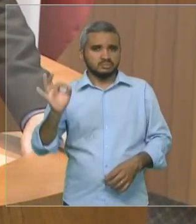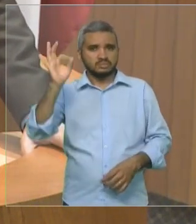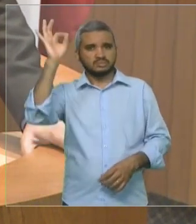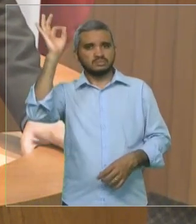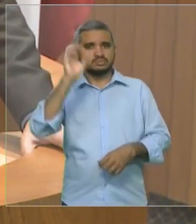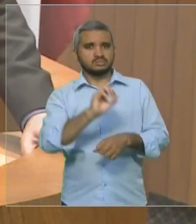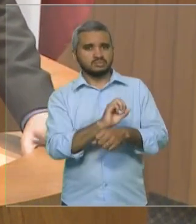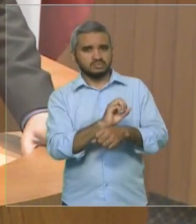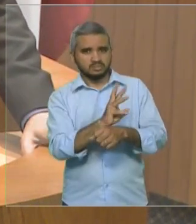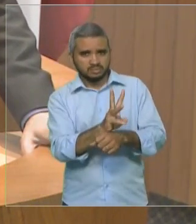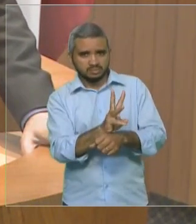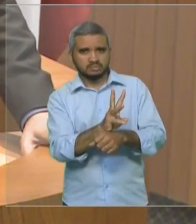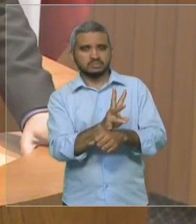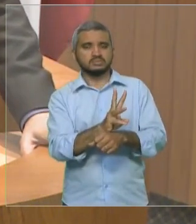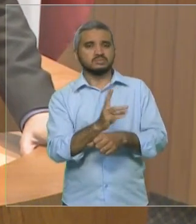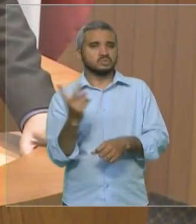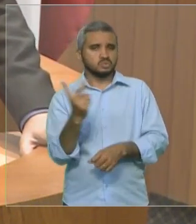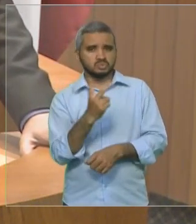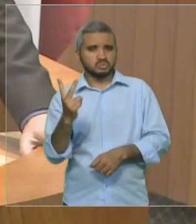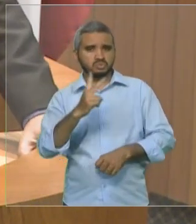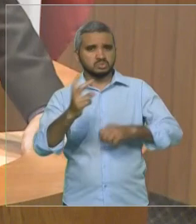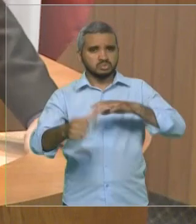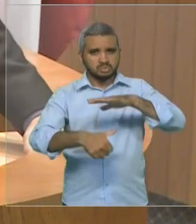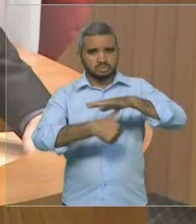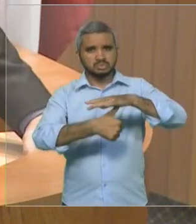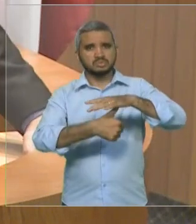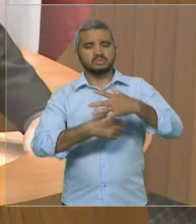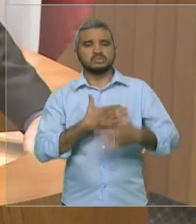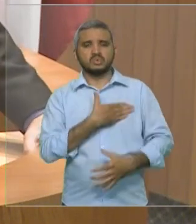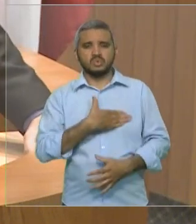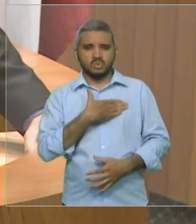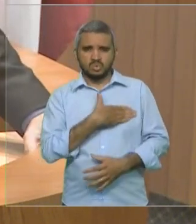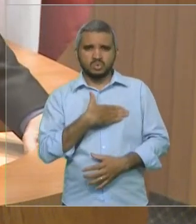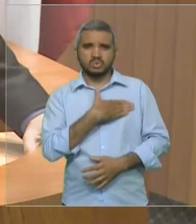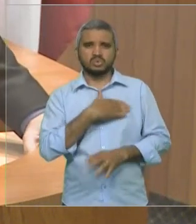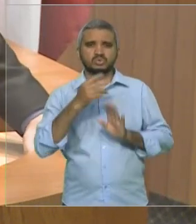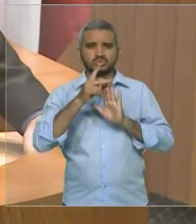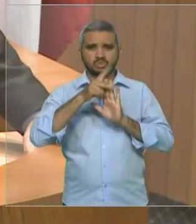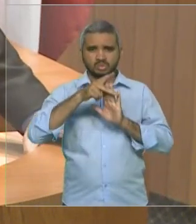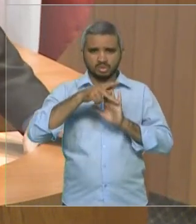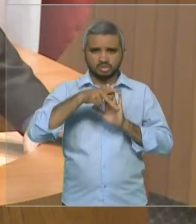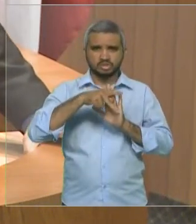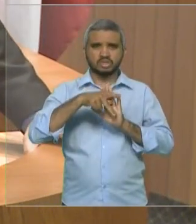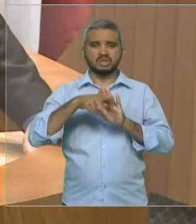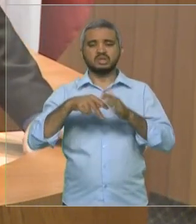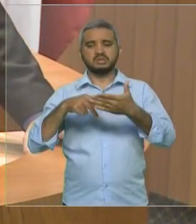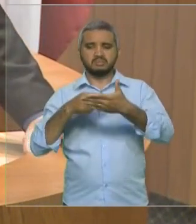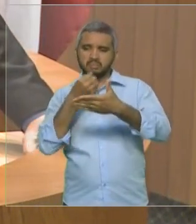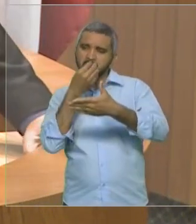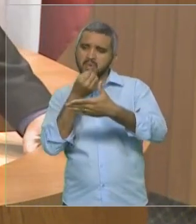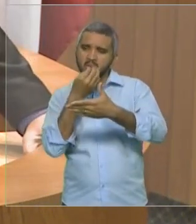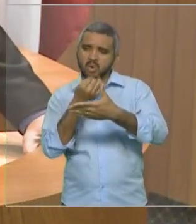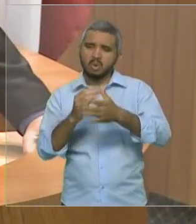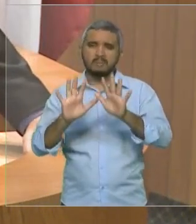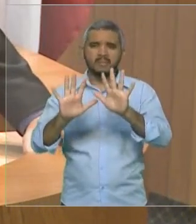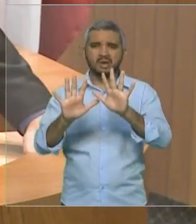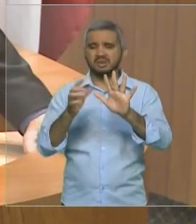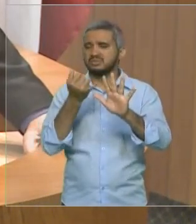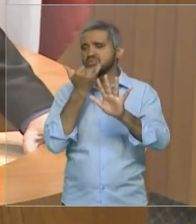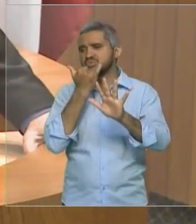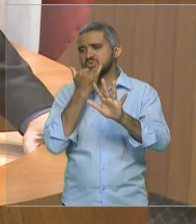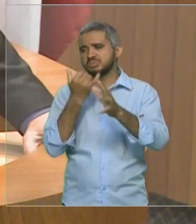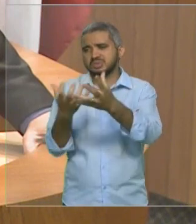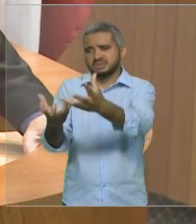agradaram demais do projeto, mas disseram naquele momento não ter condições de avançar e receber e fazer o